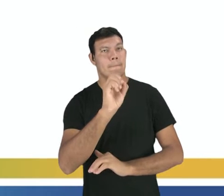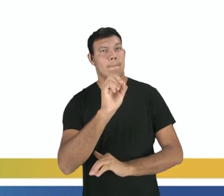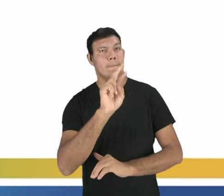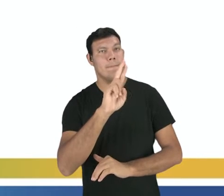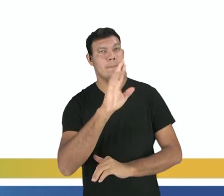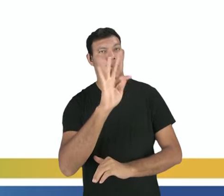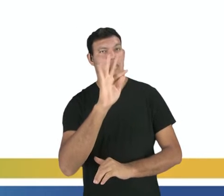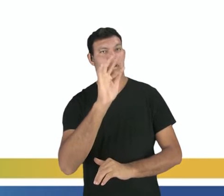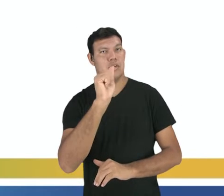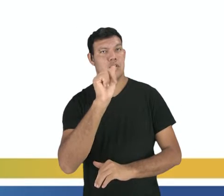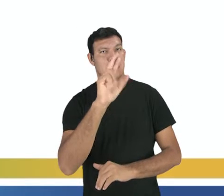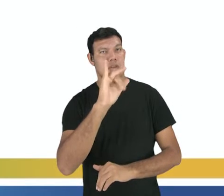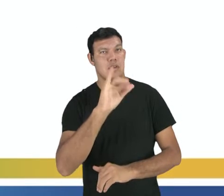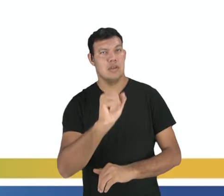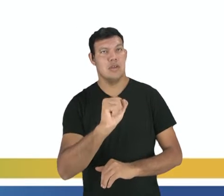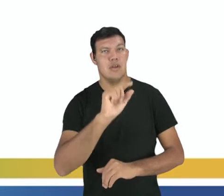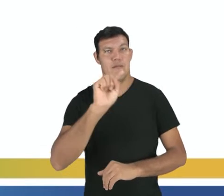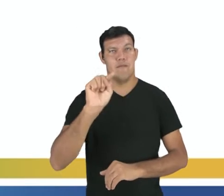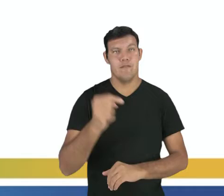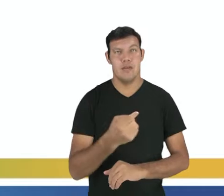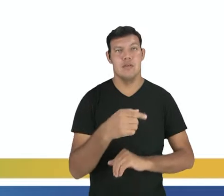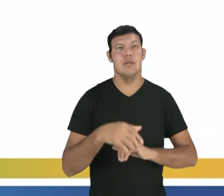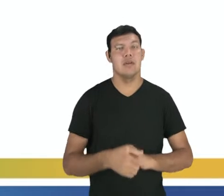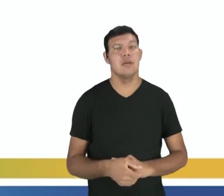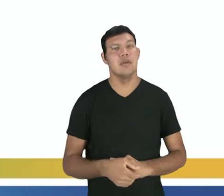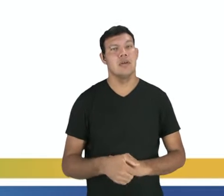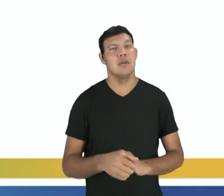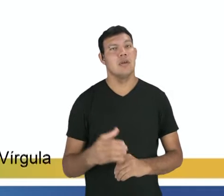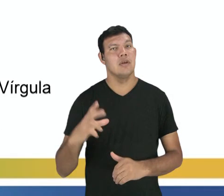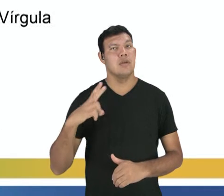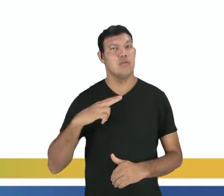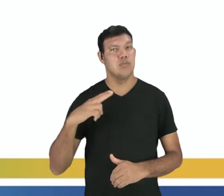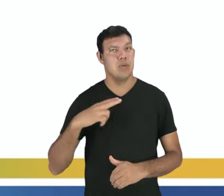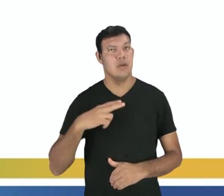eu estou fazendo uso do zeugma, tá bom?